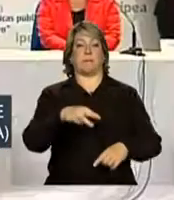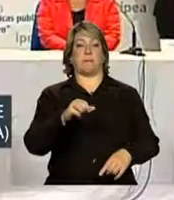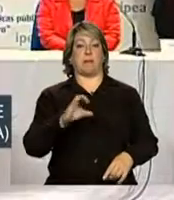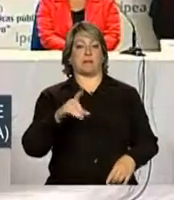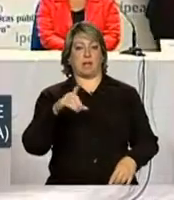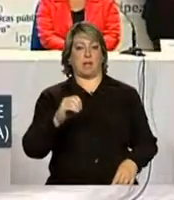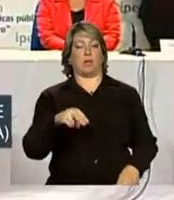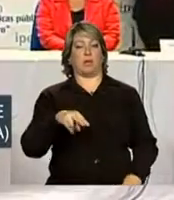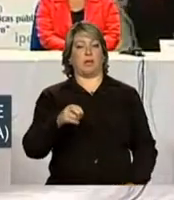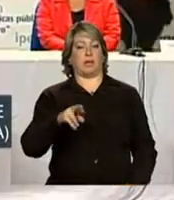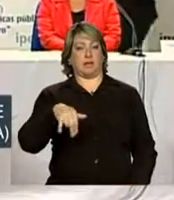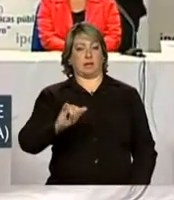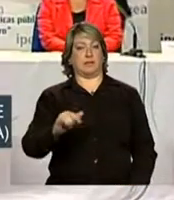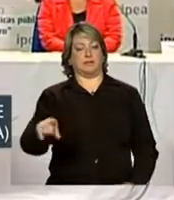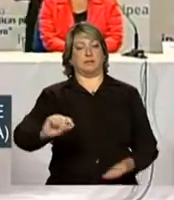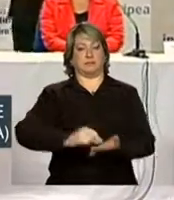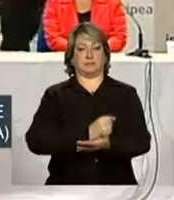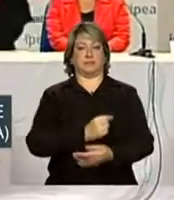Marcelo Cortez Neri.